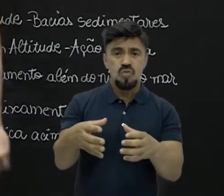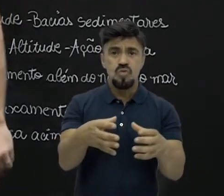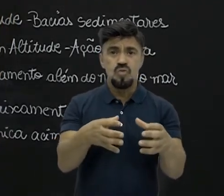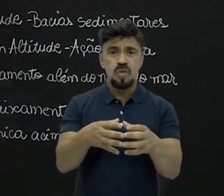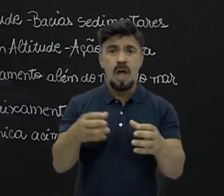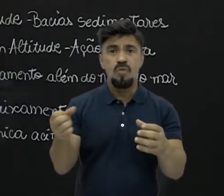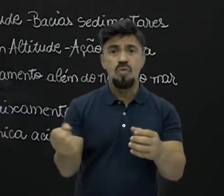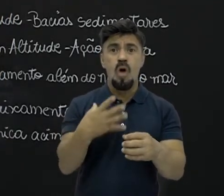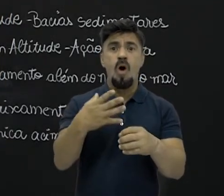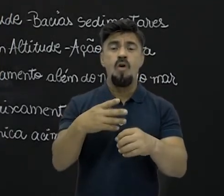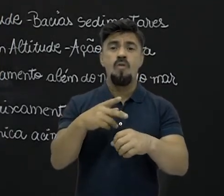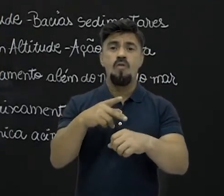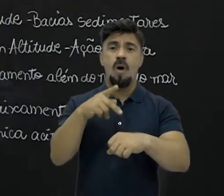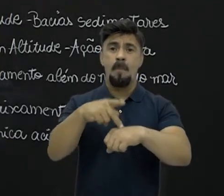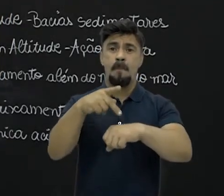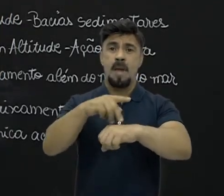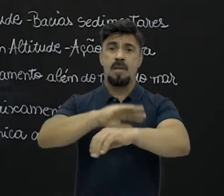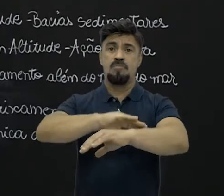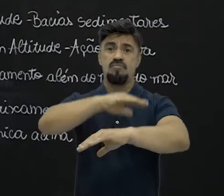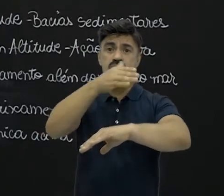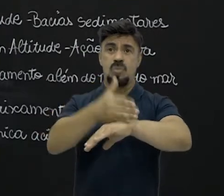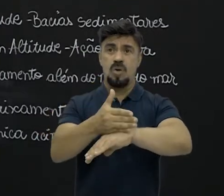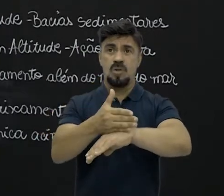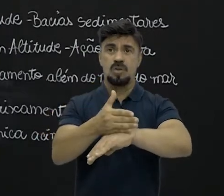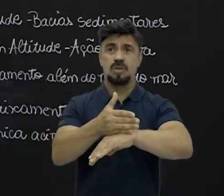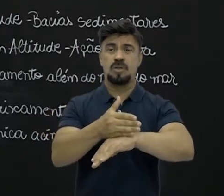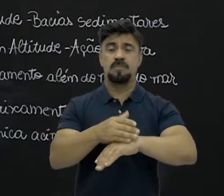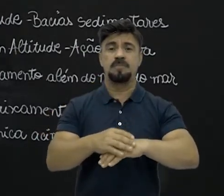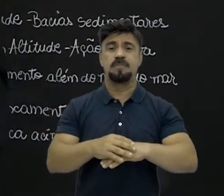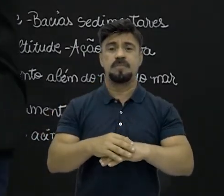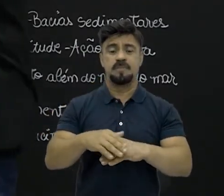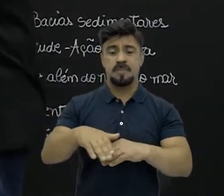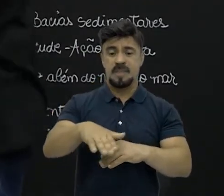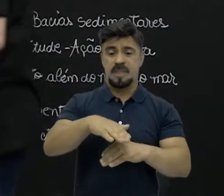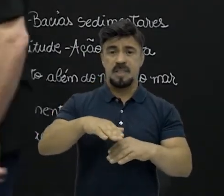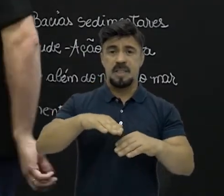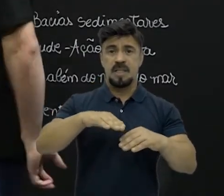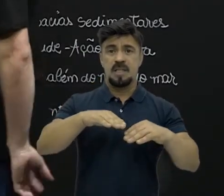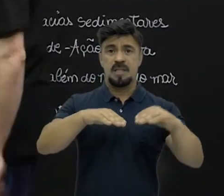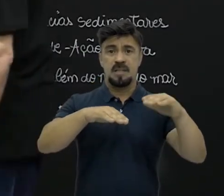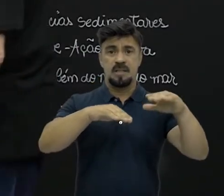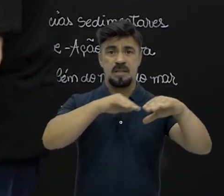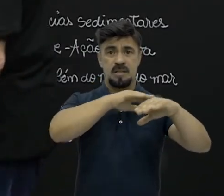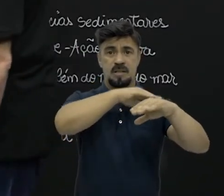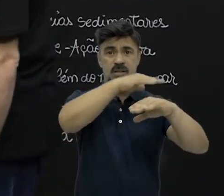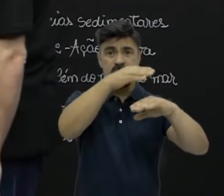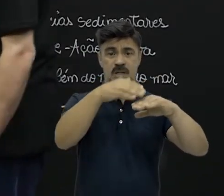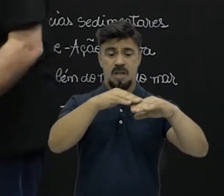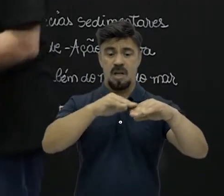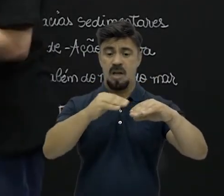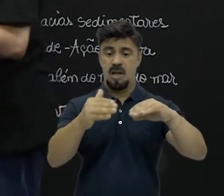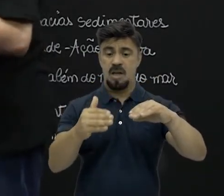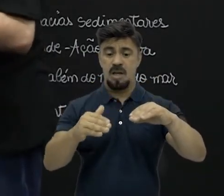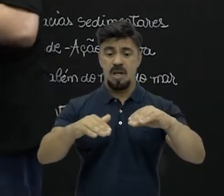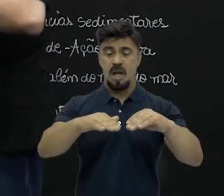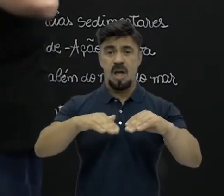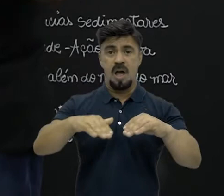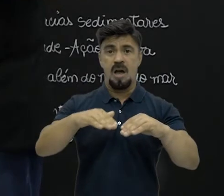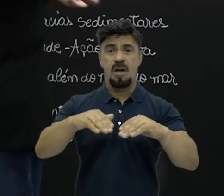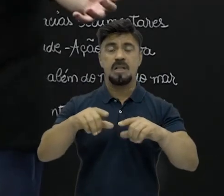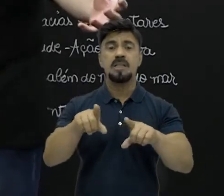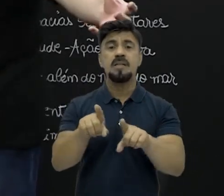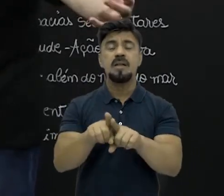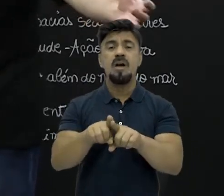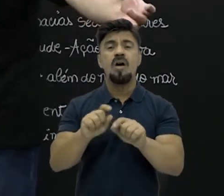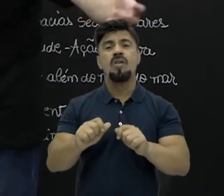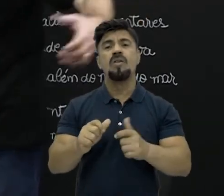rocha. Aqui deu origem às rochas sedimentares. Esse tipo de rocha sedimentar, então, ela pode ser formada